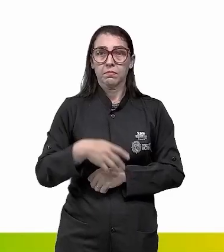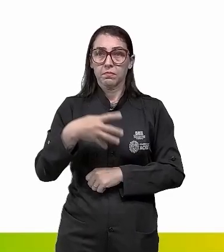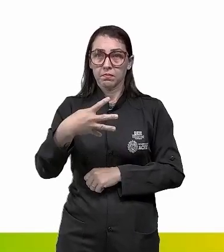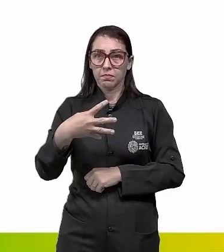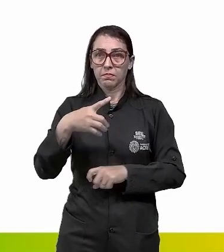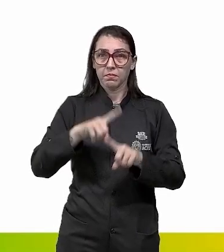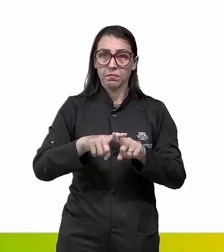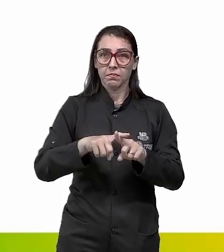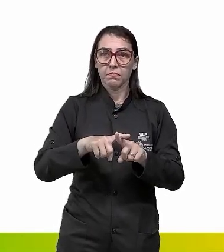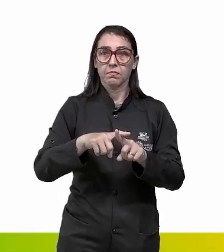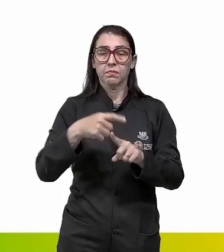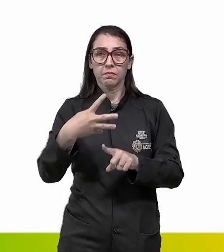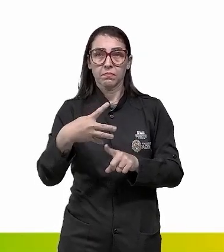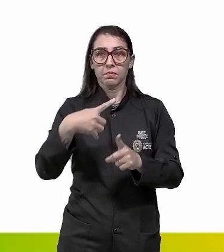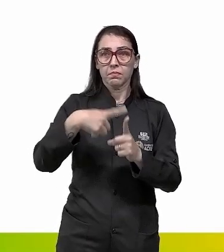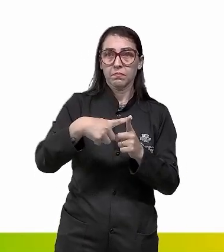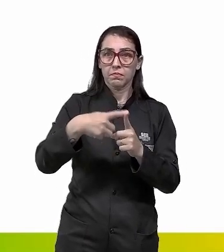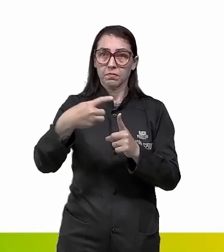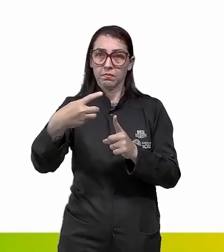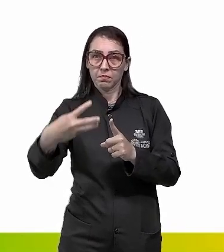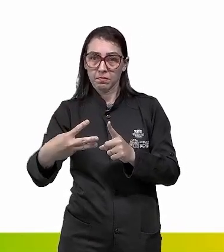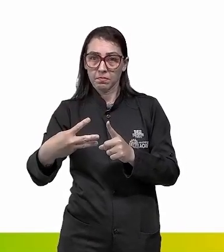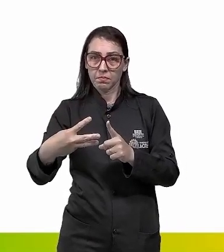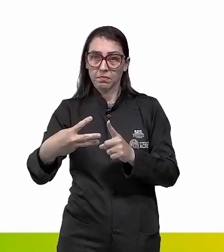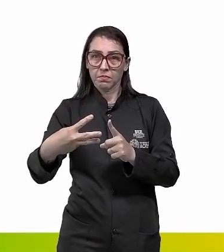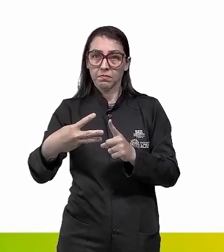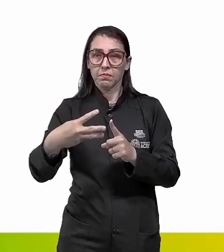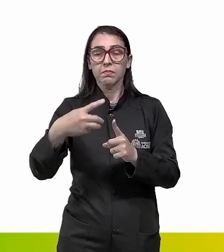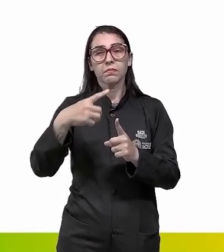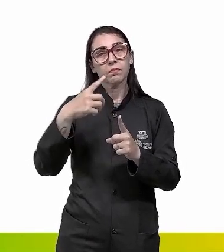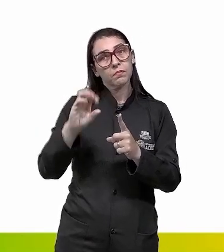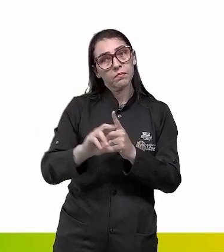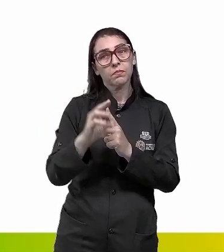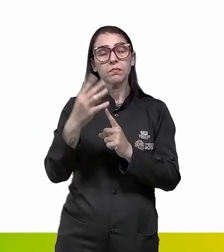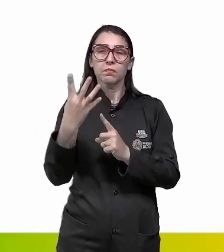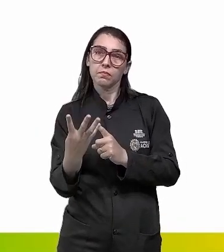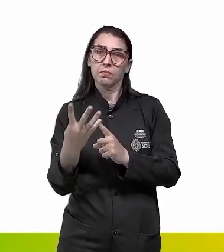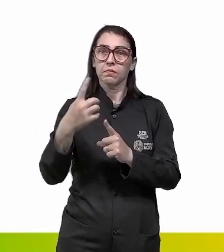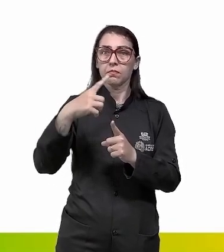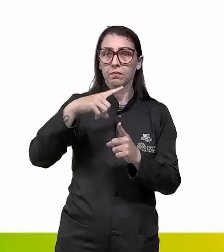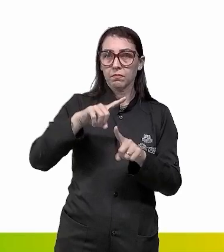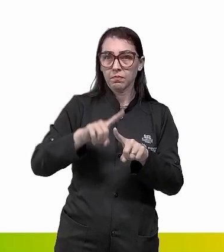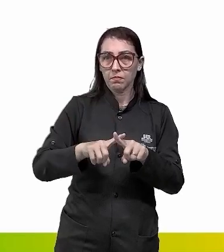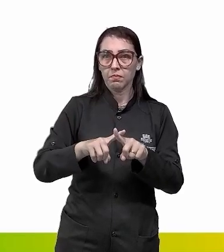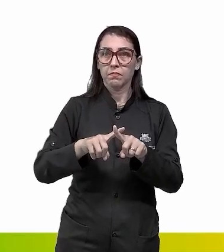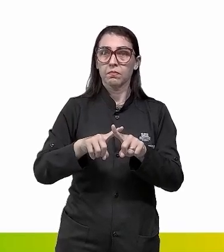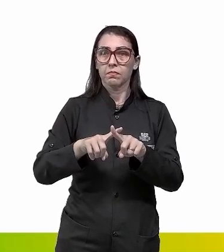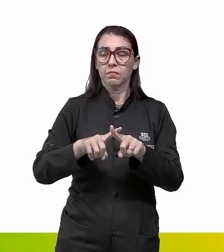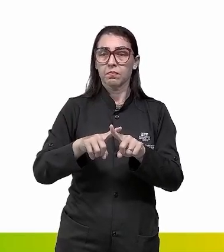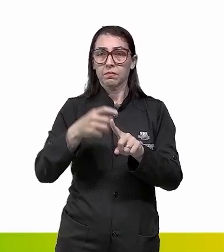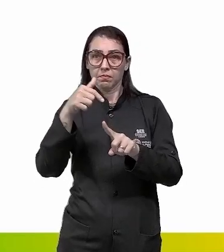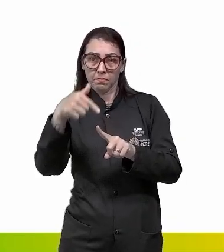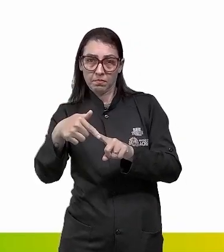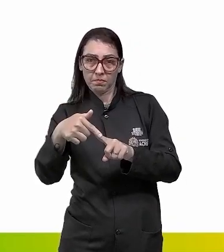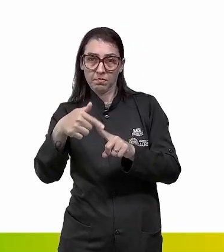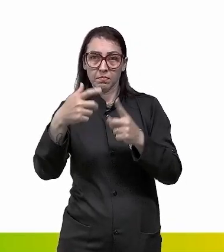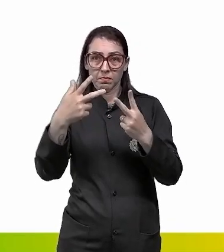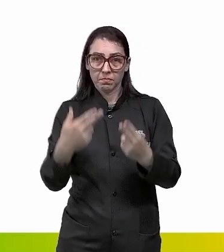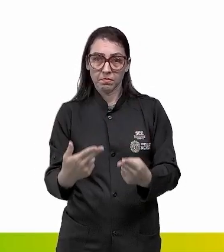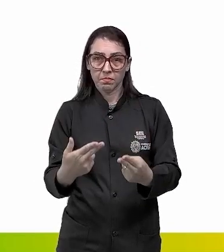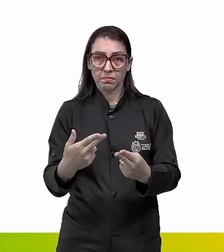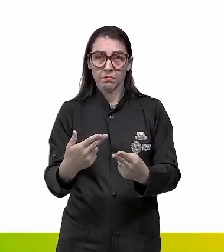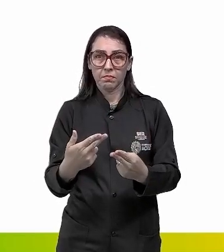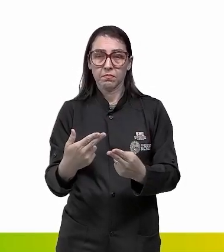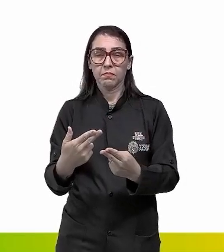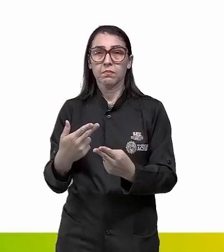4 vezes 4 mais 3, ou 4 vezes 7. Veja